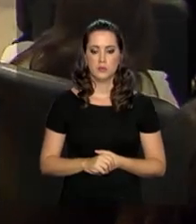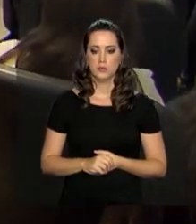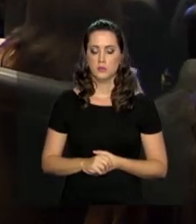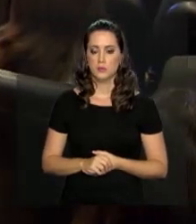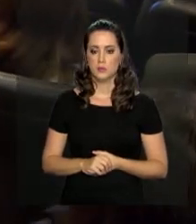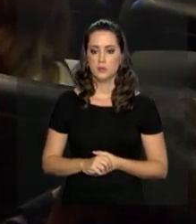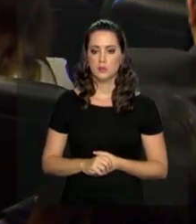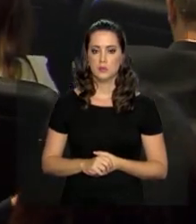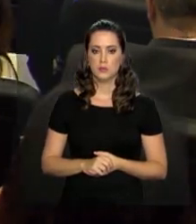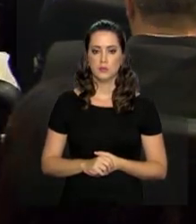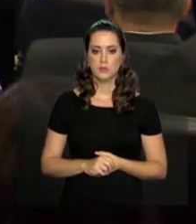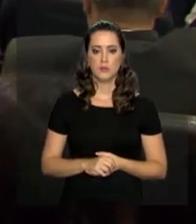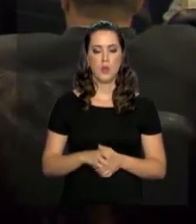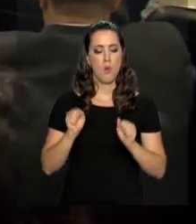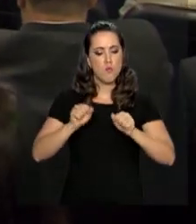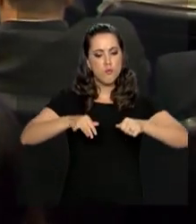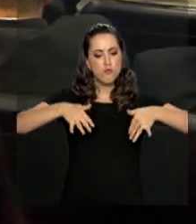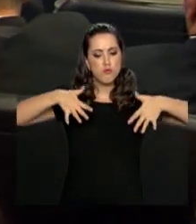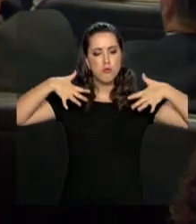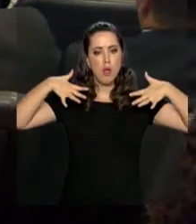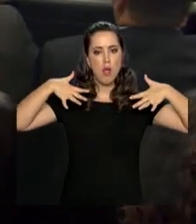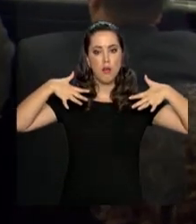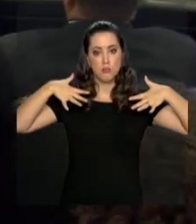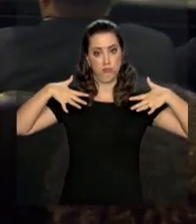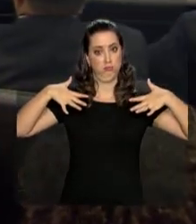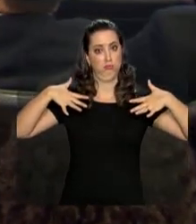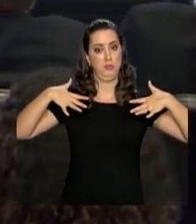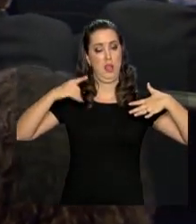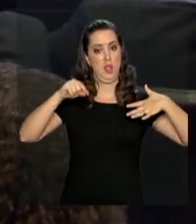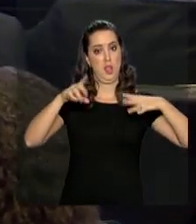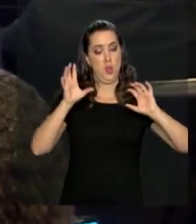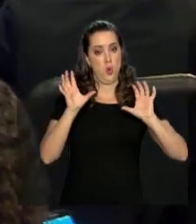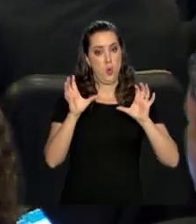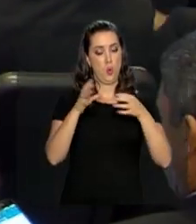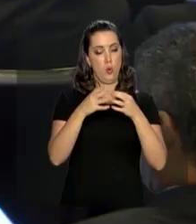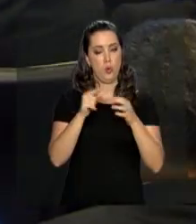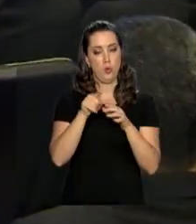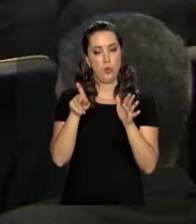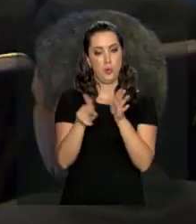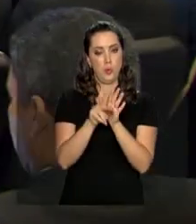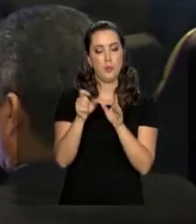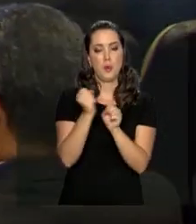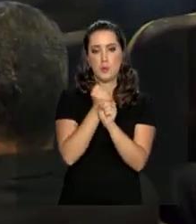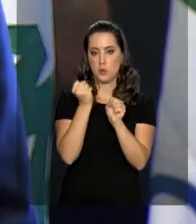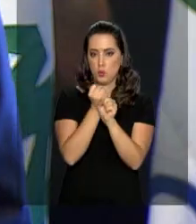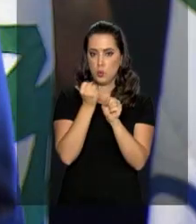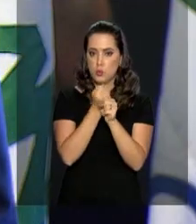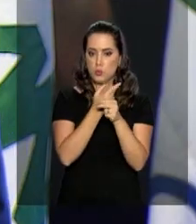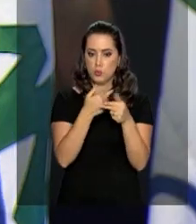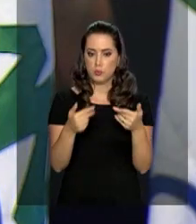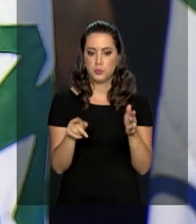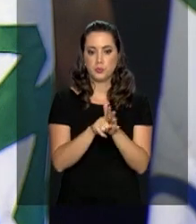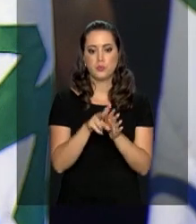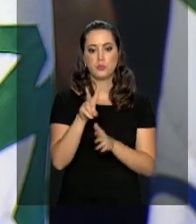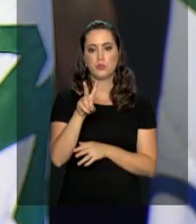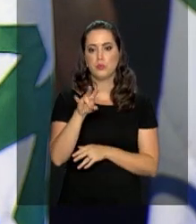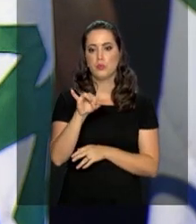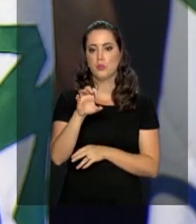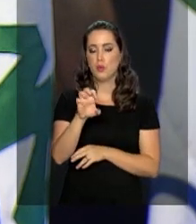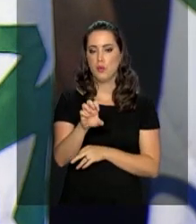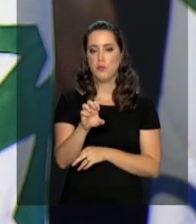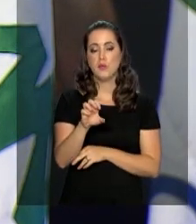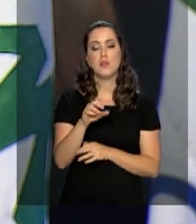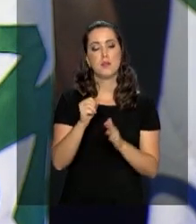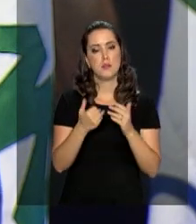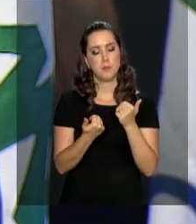a uma platéia formada por empresários e representantes de entidades ligadas à infraestrutura o vice-presidente eleito general